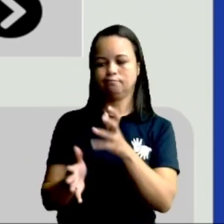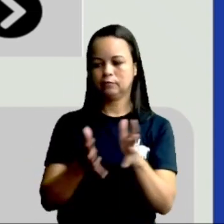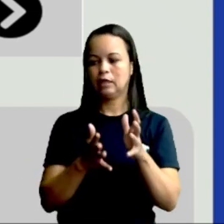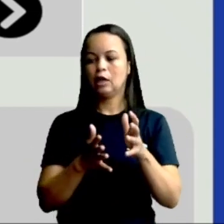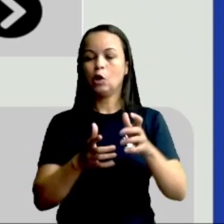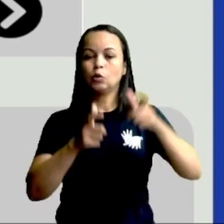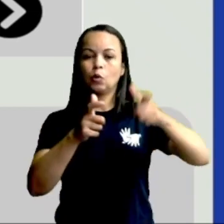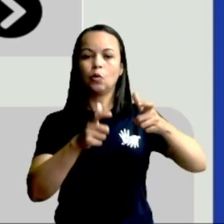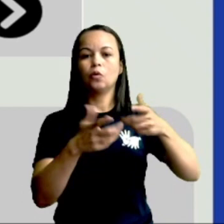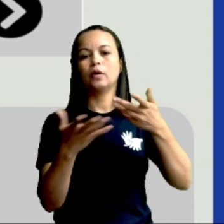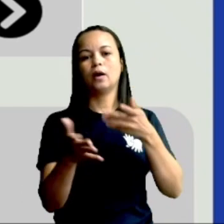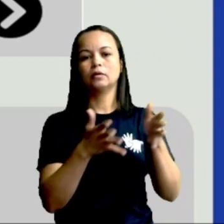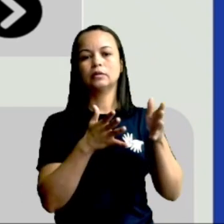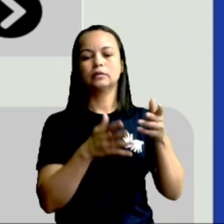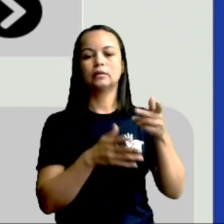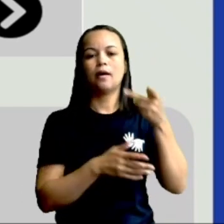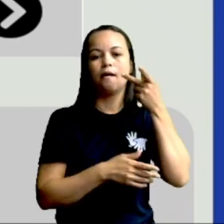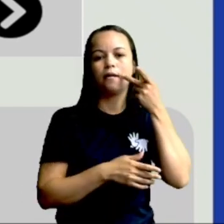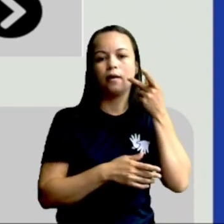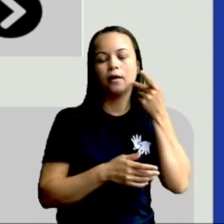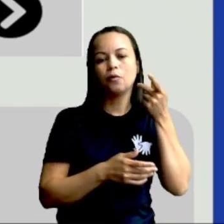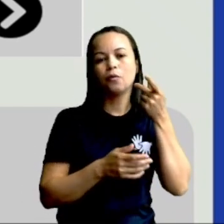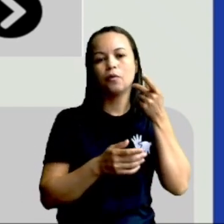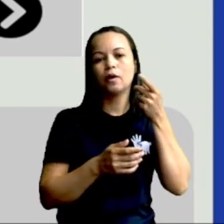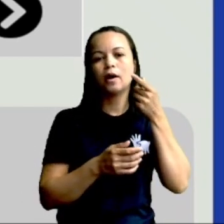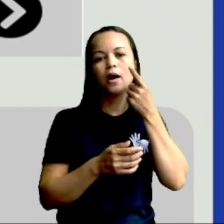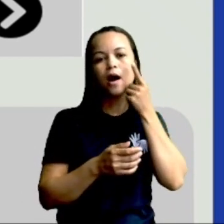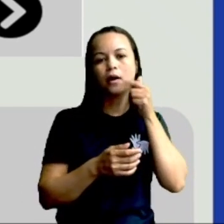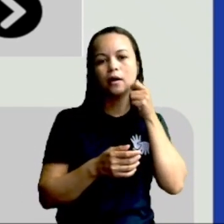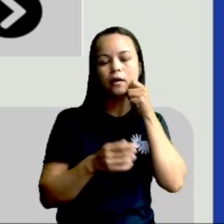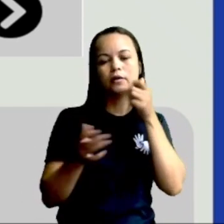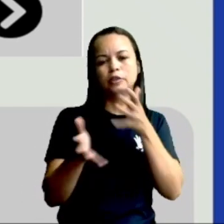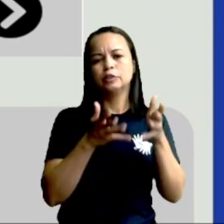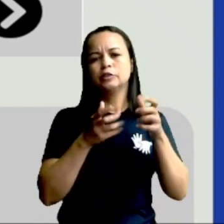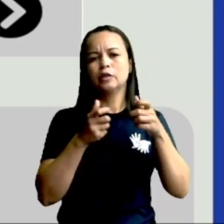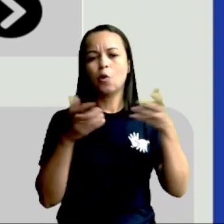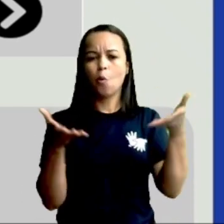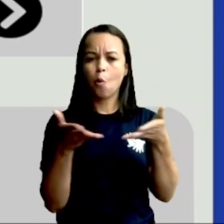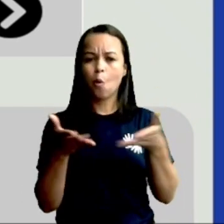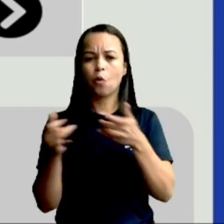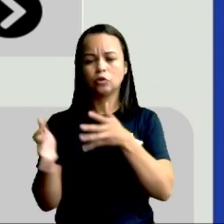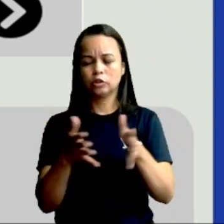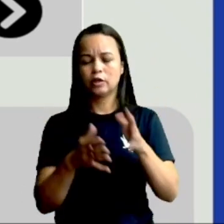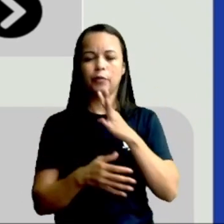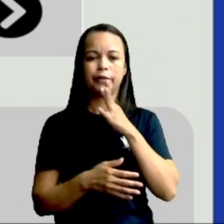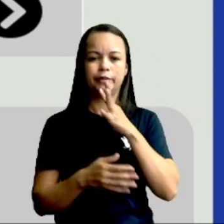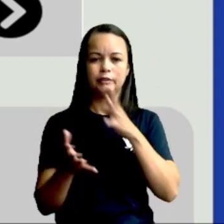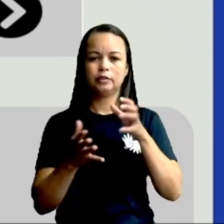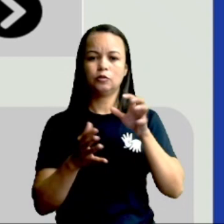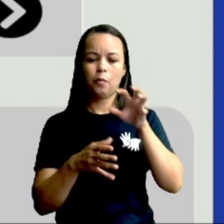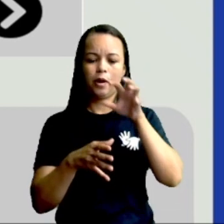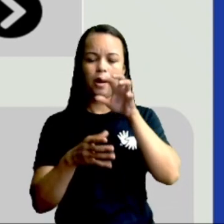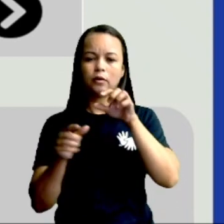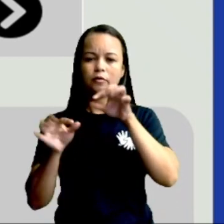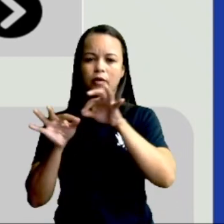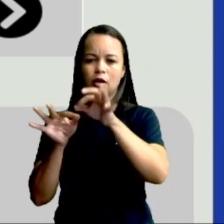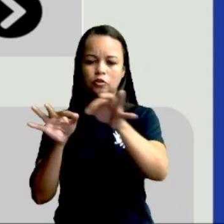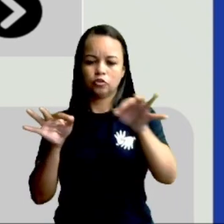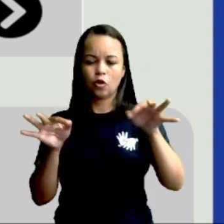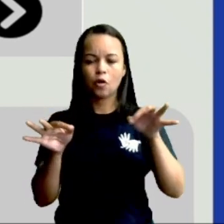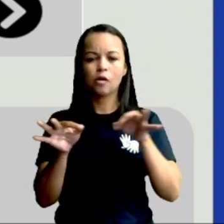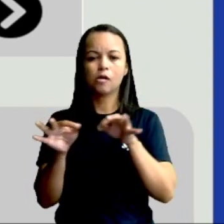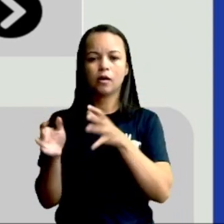a Alagoas. Na época era considerado território pernambucano, mas hoje é reconhecido, né, pela divisão geográfica